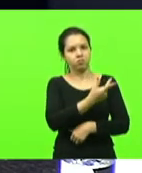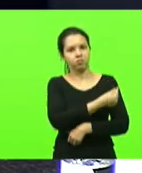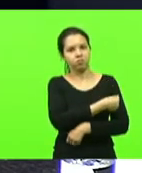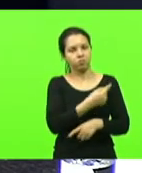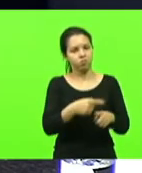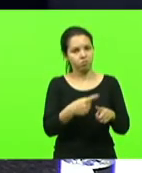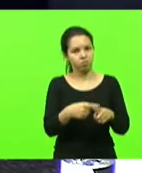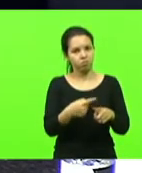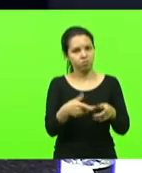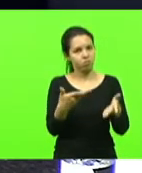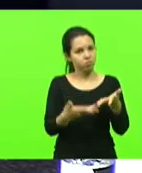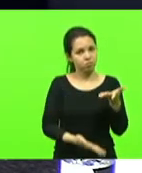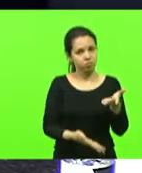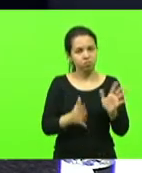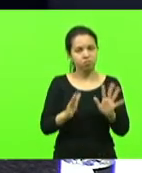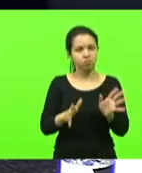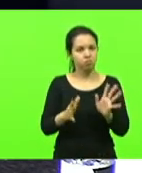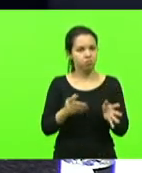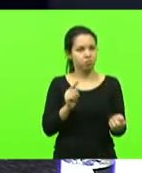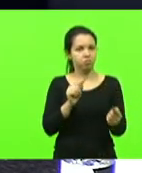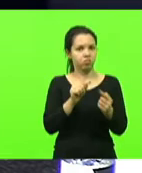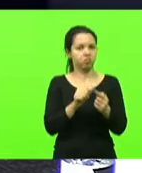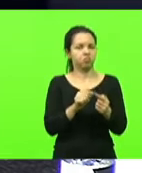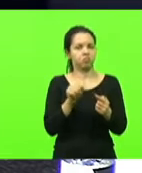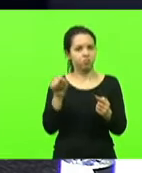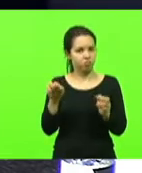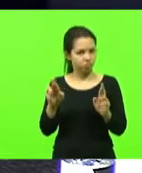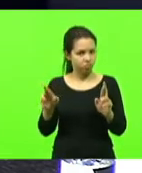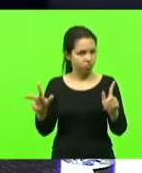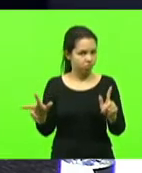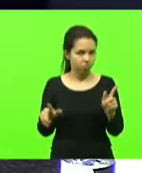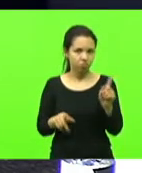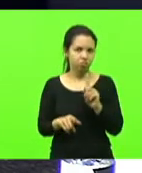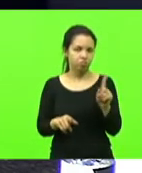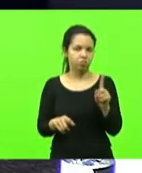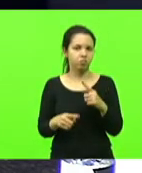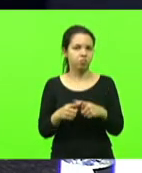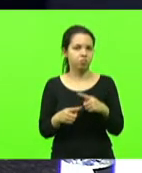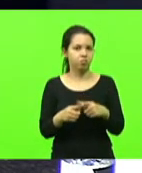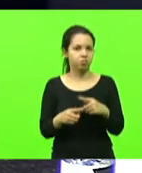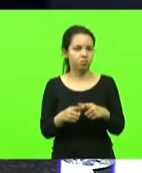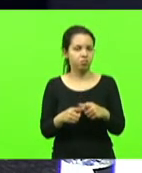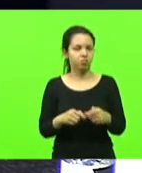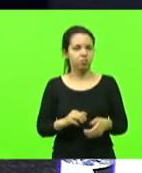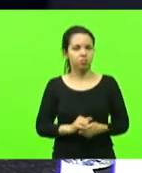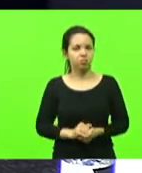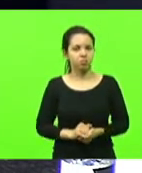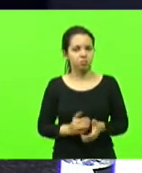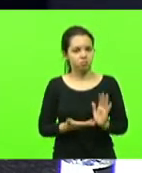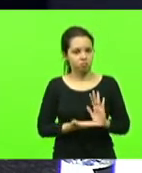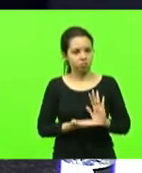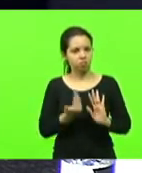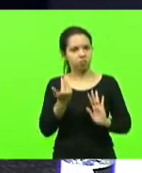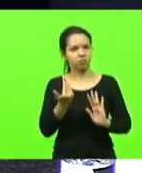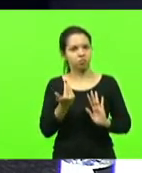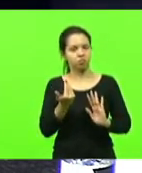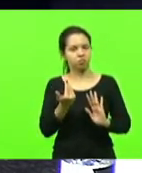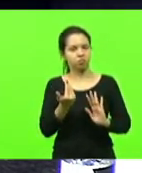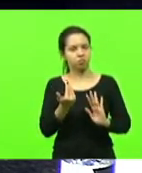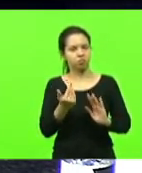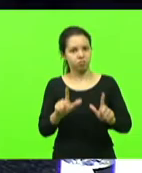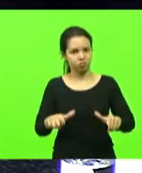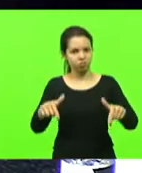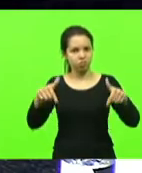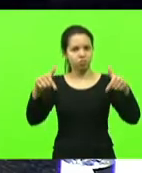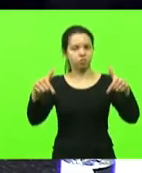assim tem de vários colegas. E este não é diferente, porque da retirada do título,